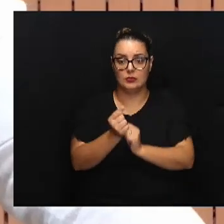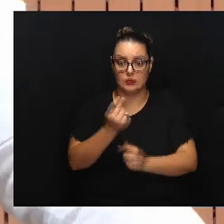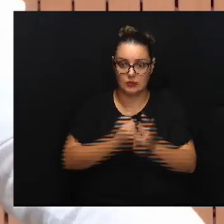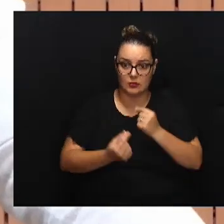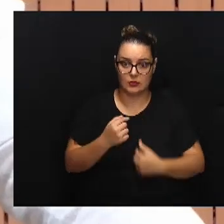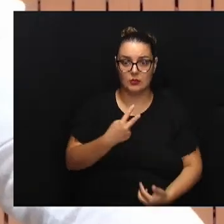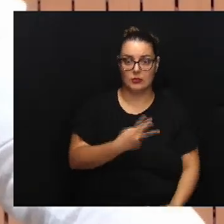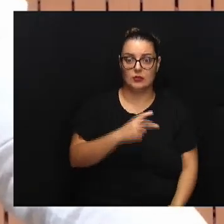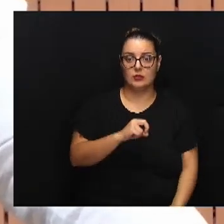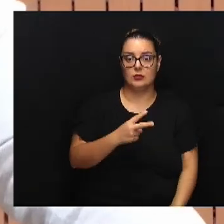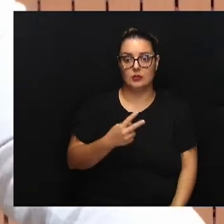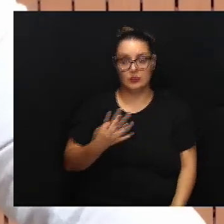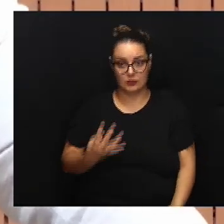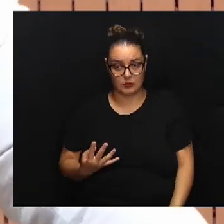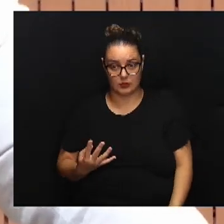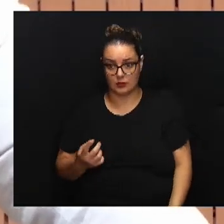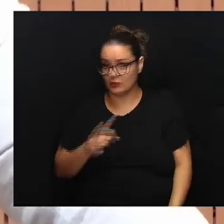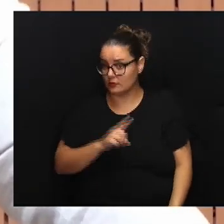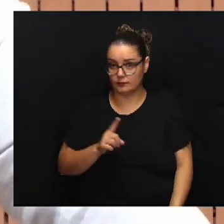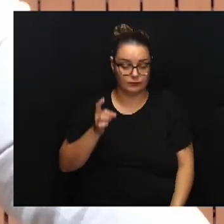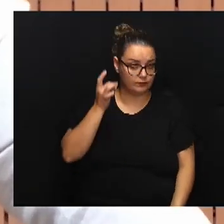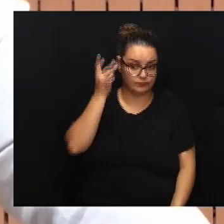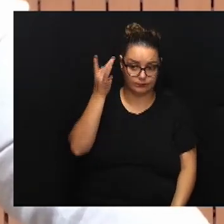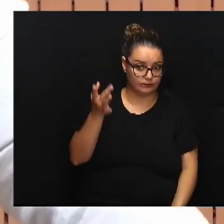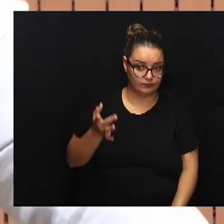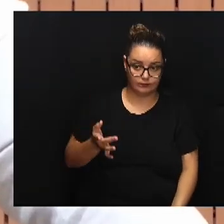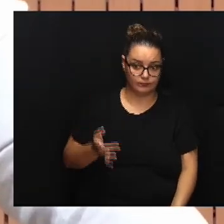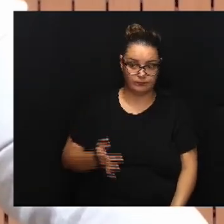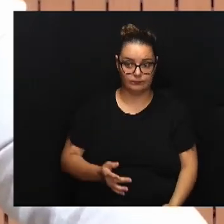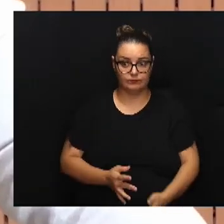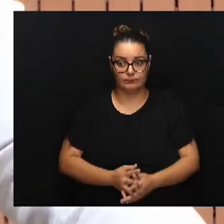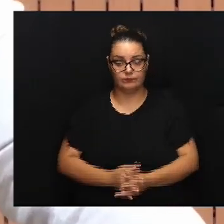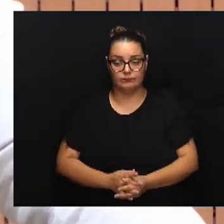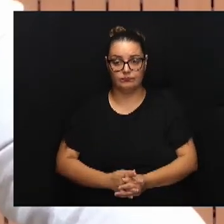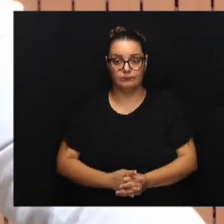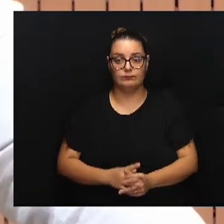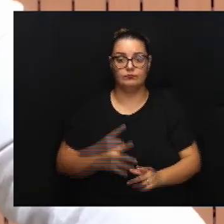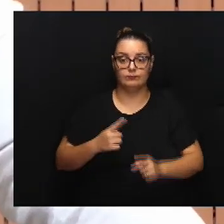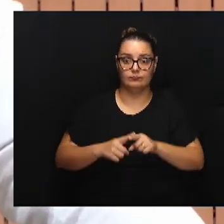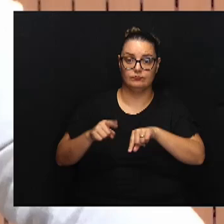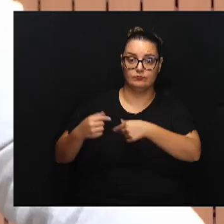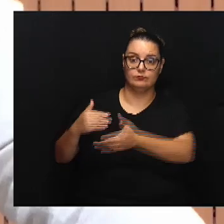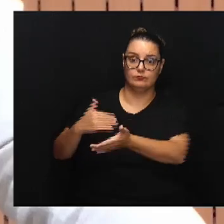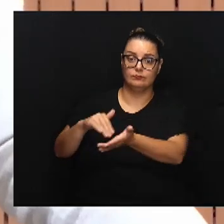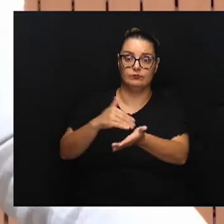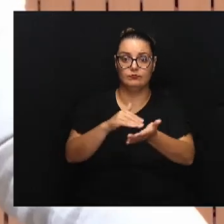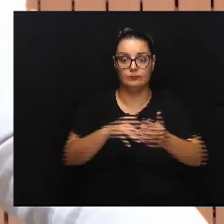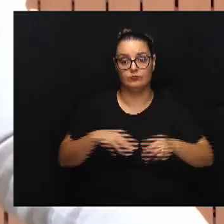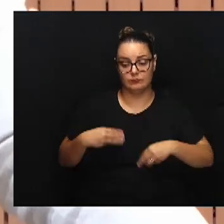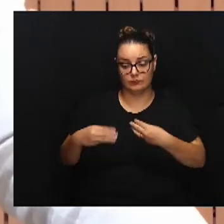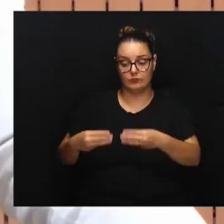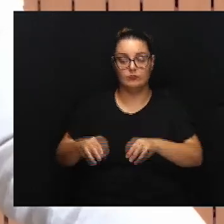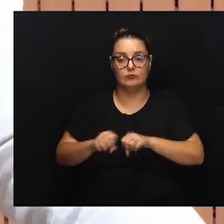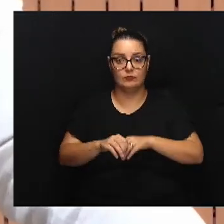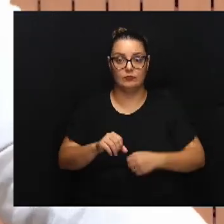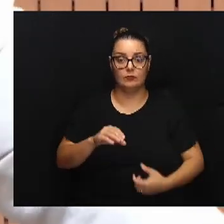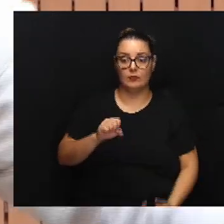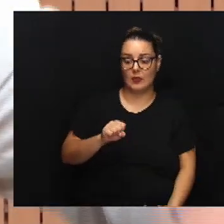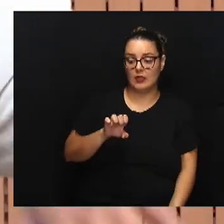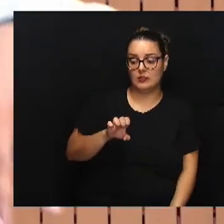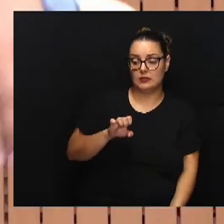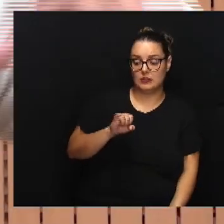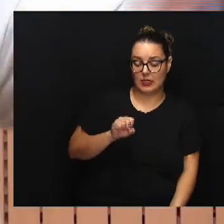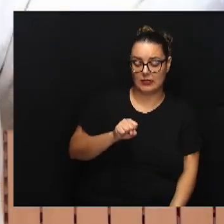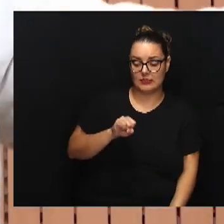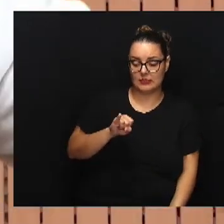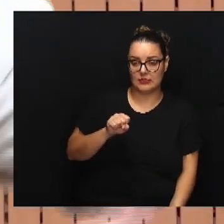de 2024. Mas não foi fácil, né? Porque nós temos outras secretarias do Ministério da Educação. A CESU, Secretaria de Ensino